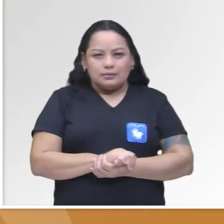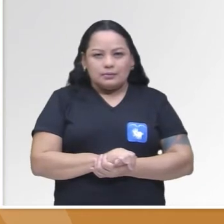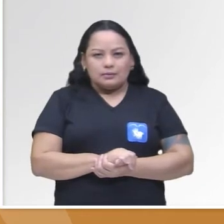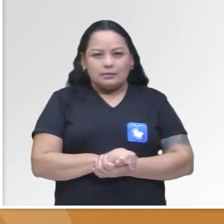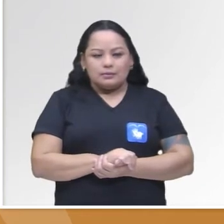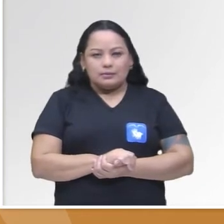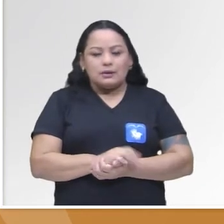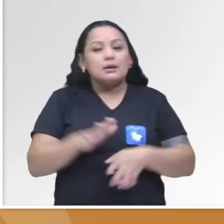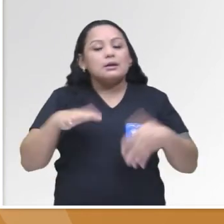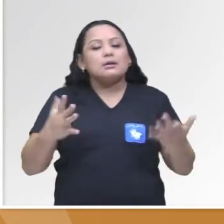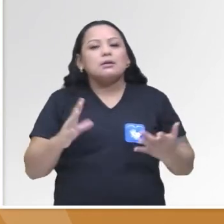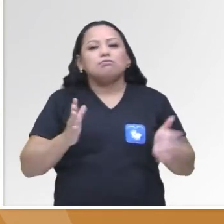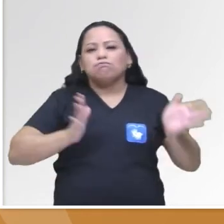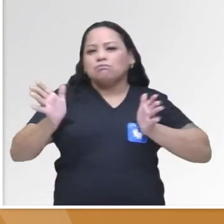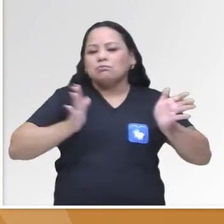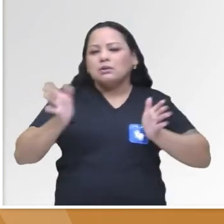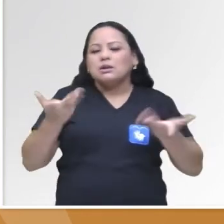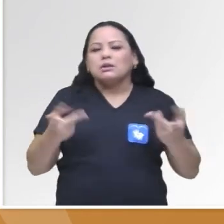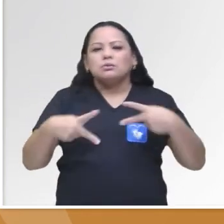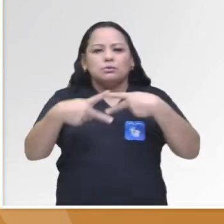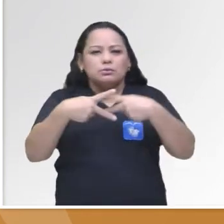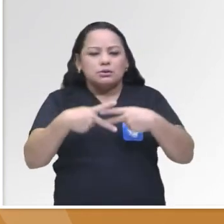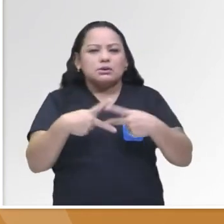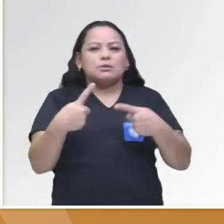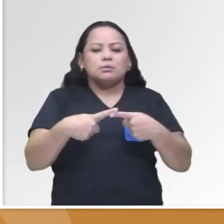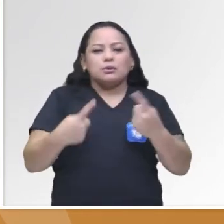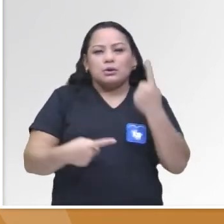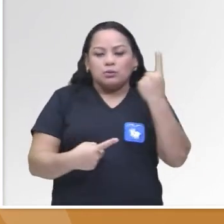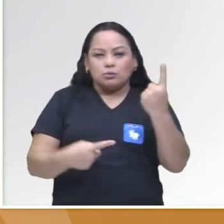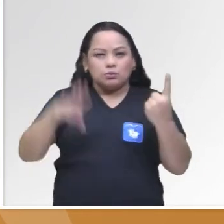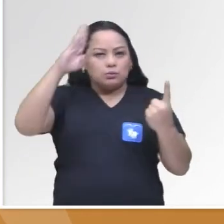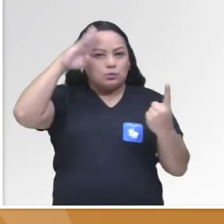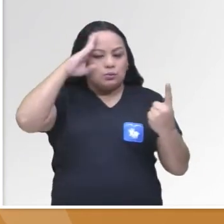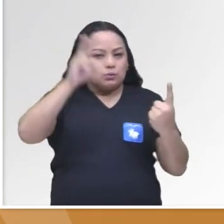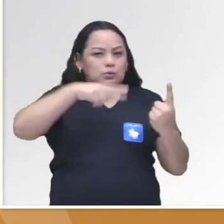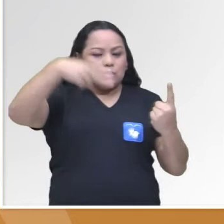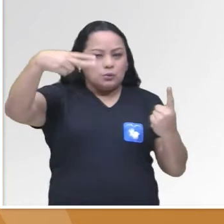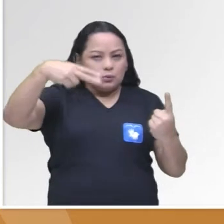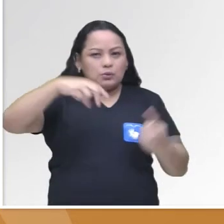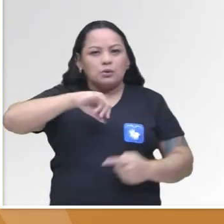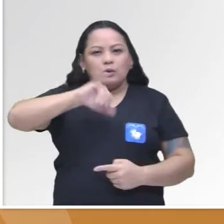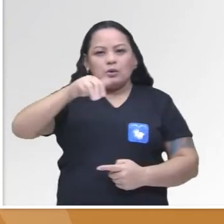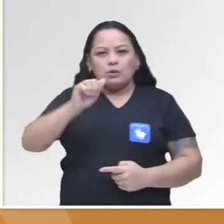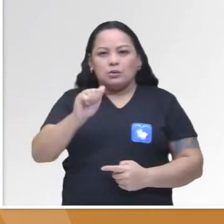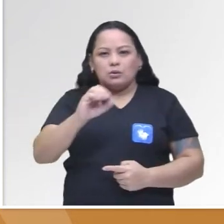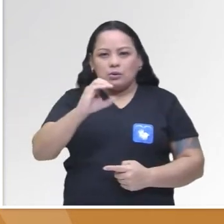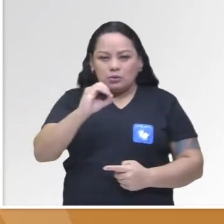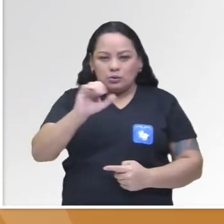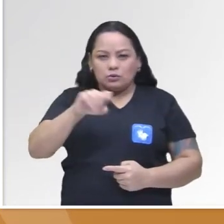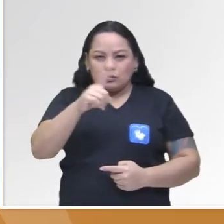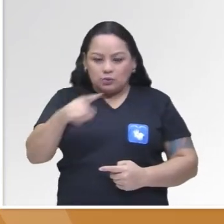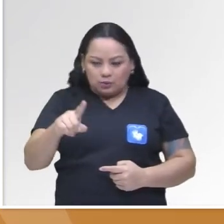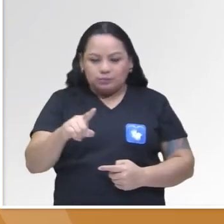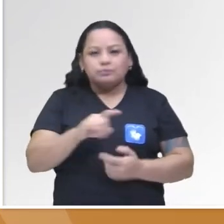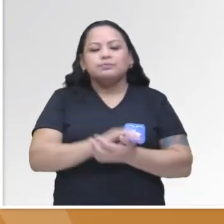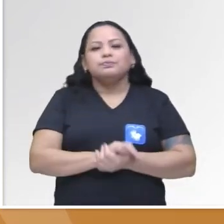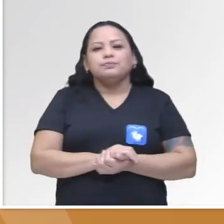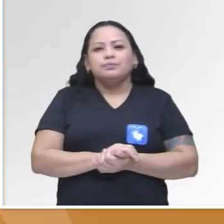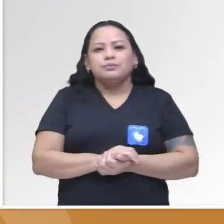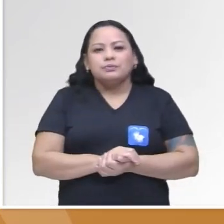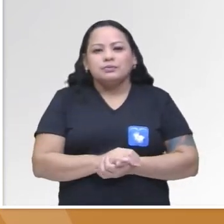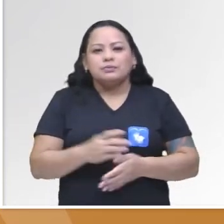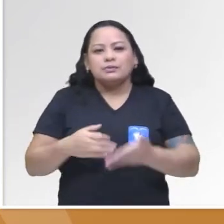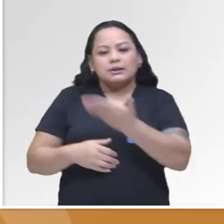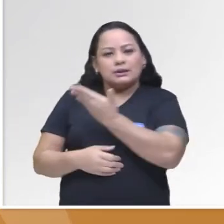Então, naquela ocasião, administrado por um tenente nordestino, João Alberto Lins. Observe, então, que é um nordestino que está